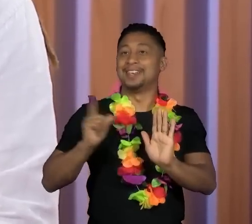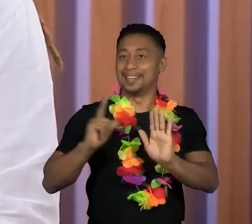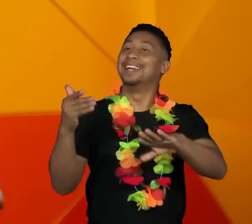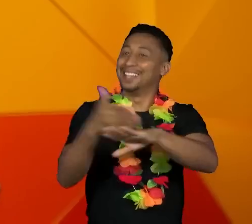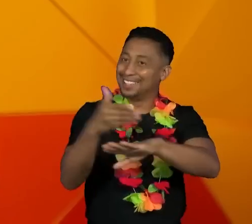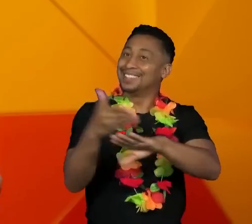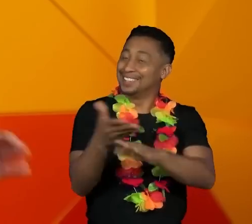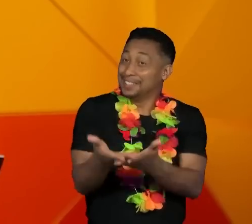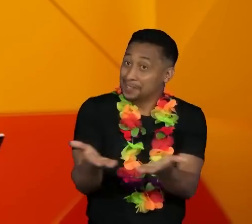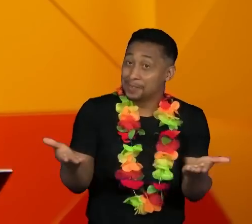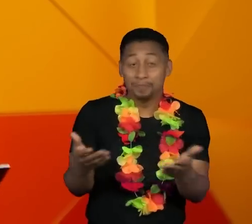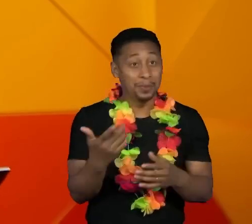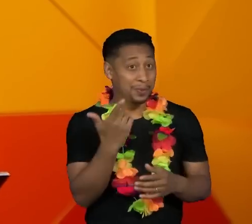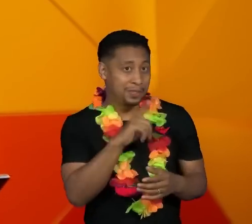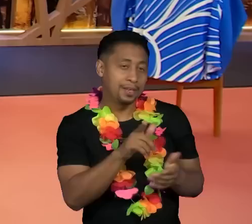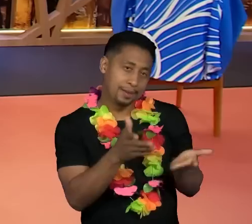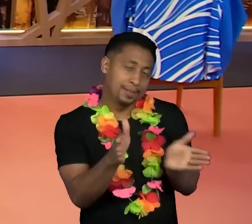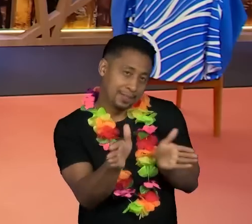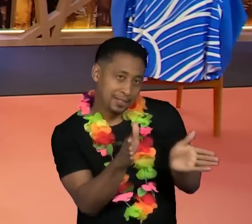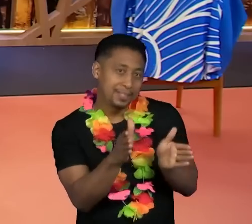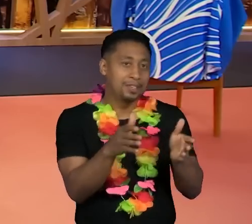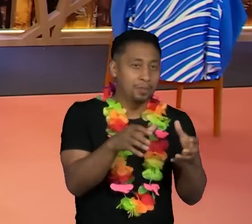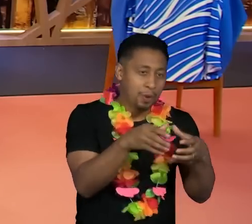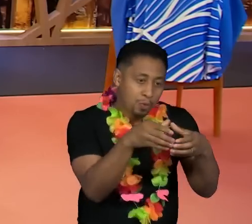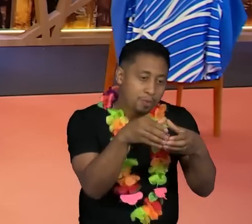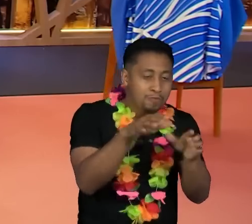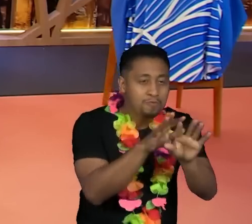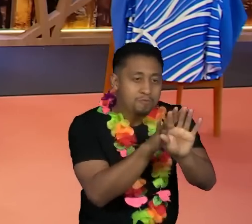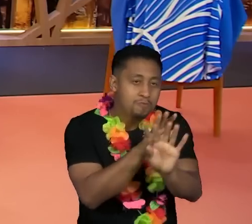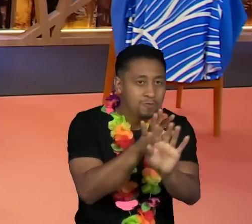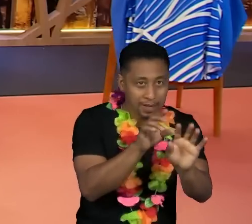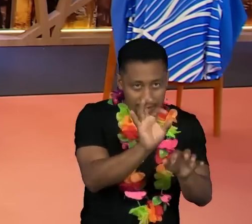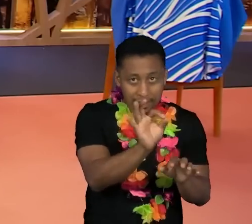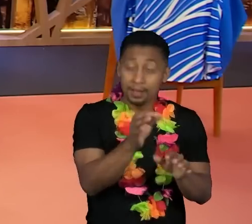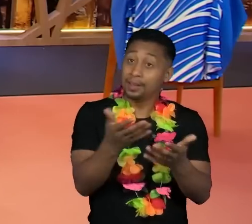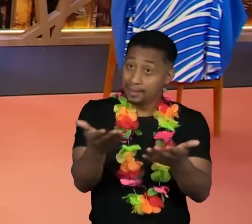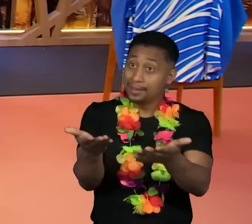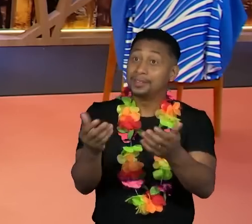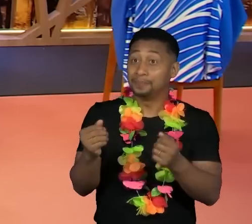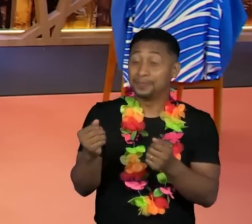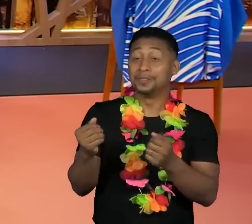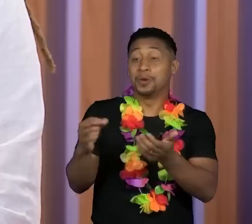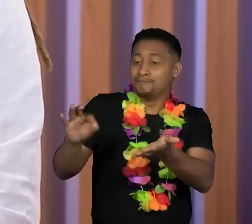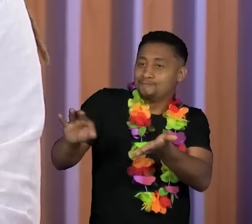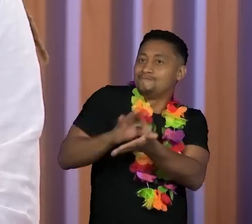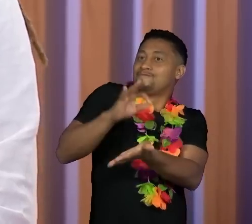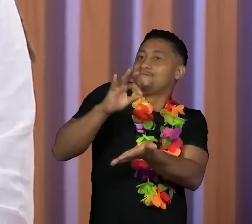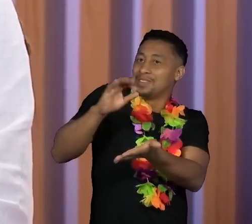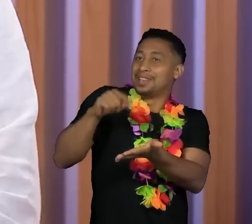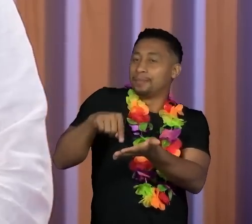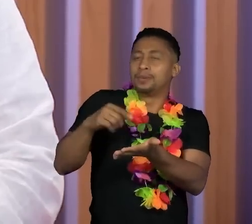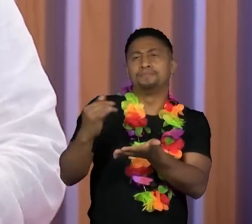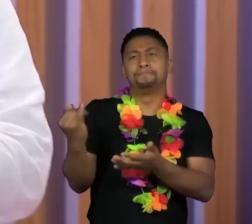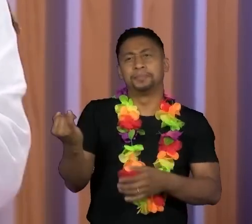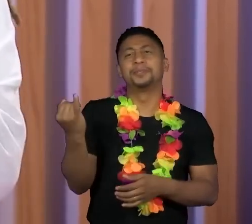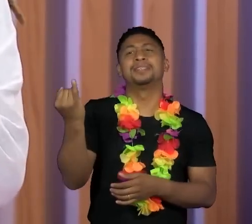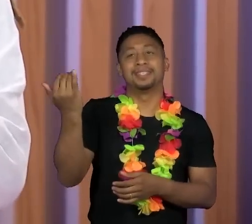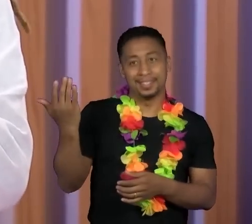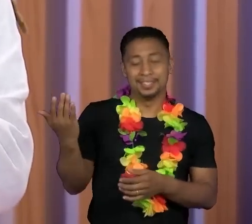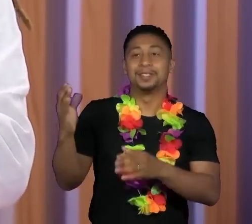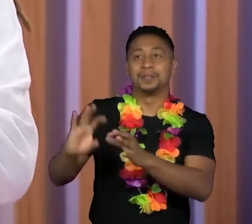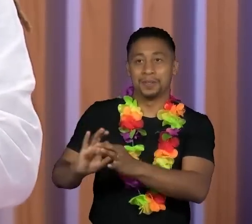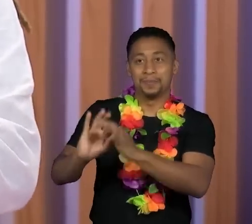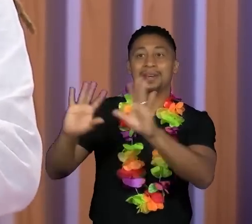desfiles, tem né? mais facilidades, Foi uma condição muito bacana, né? Uma concessão muito bacana. Mas eu ainda sinto,